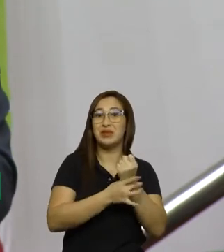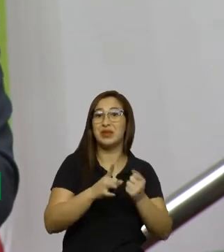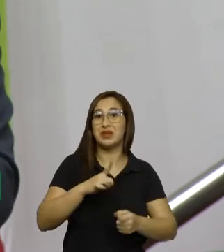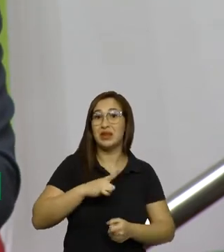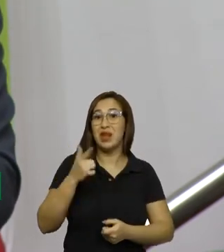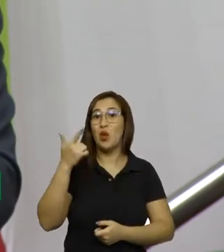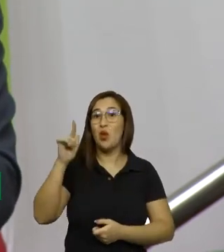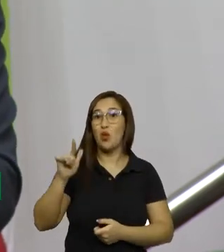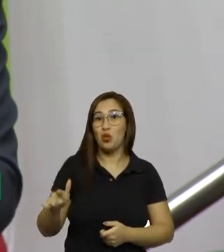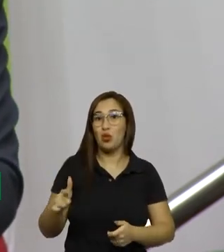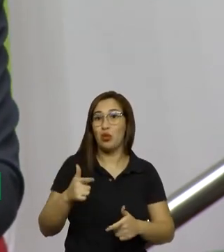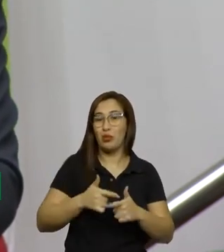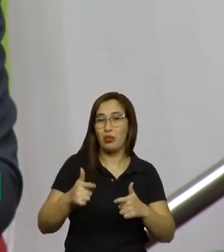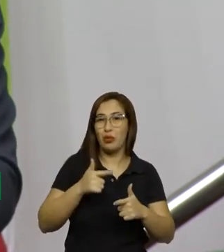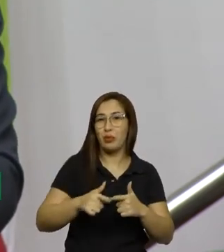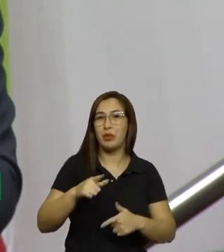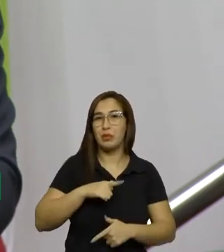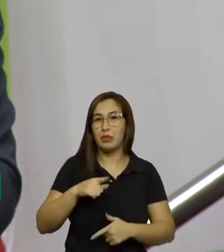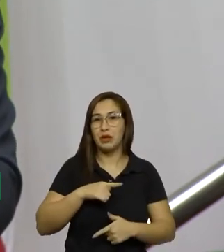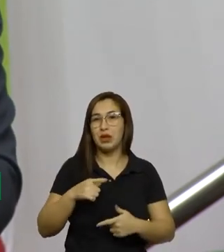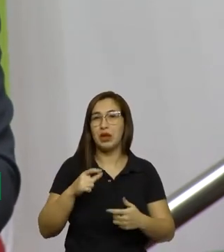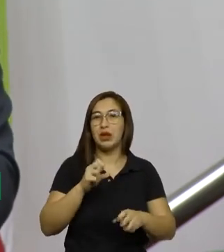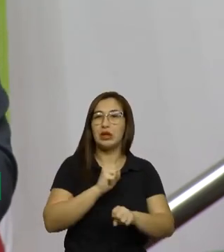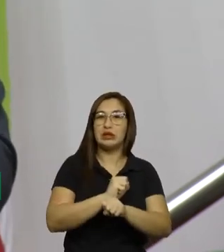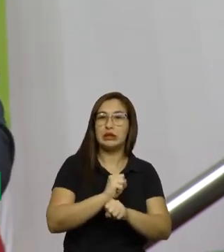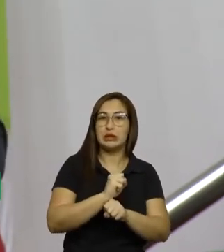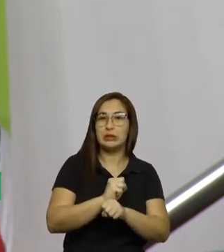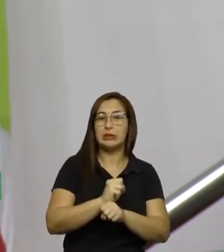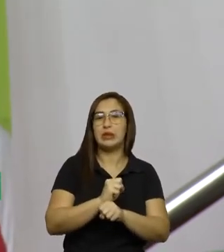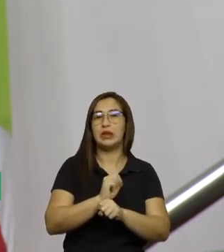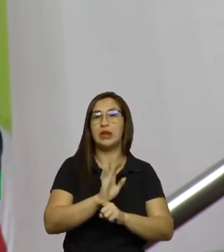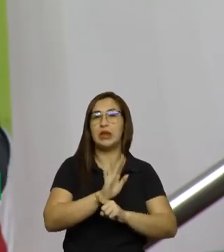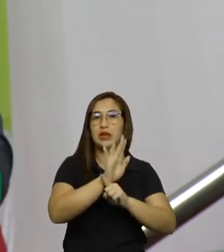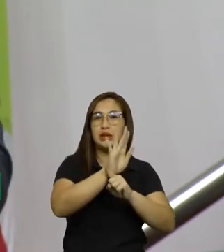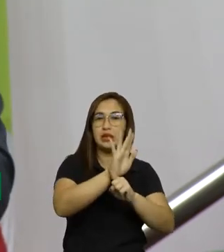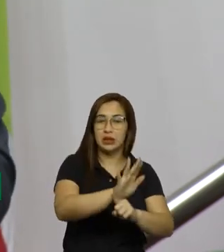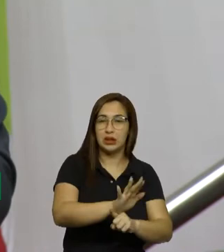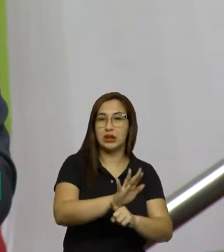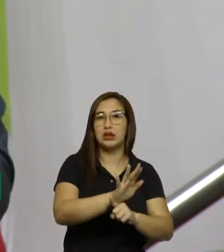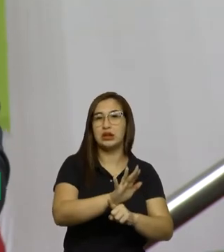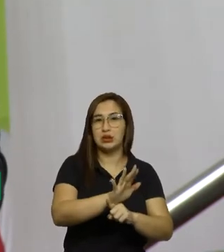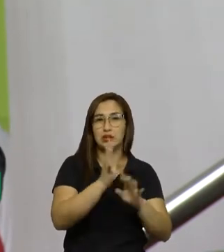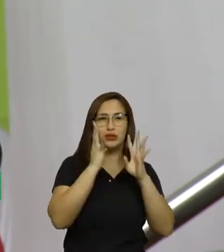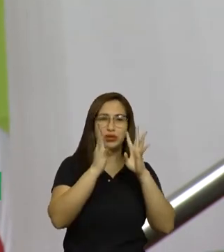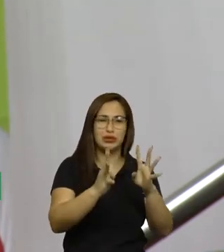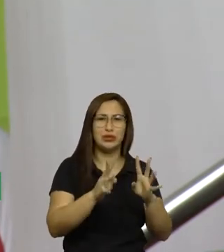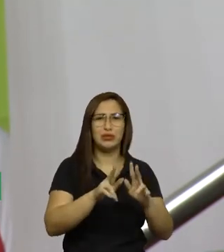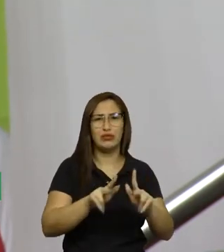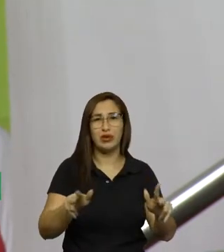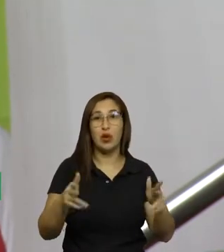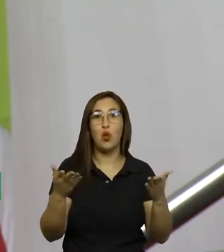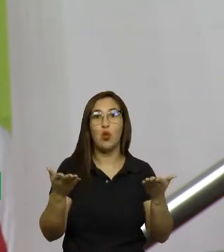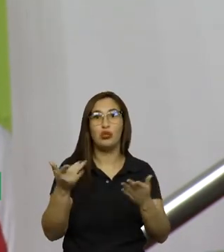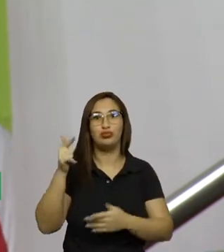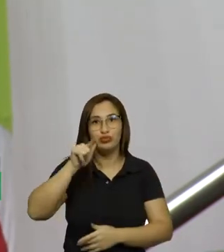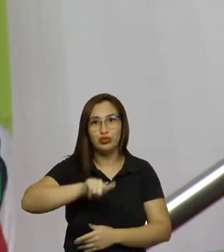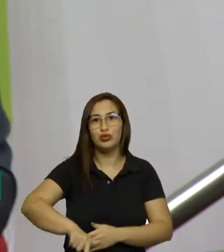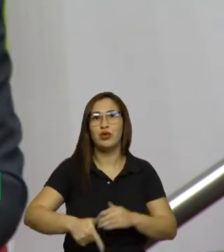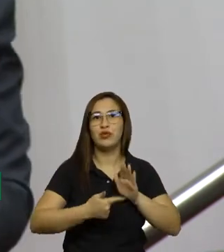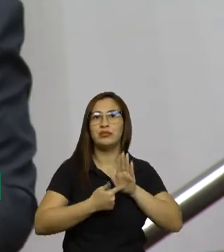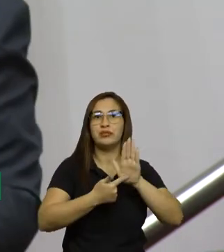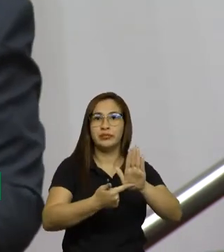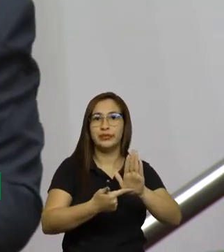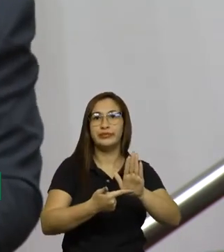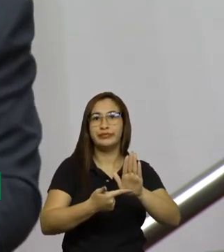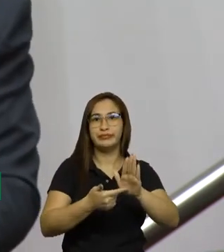à espera de solução, de atenção, parte elétrica, por exemplo, enfim. E a manchete de hoje, novamente, é dessa